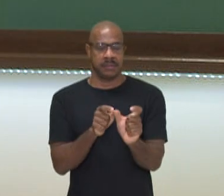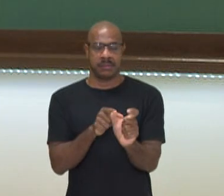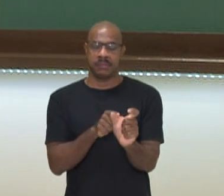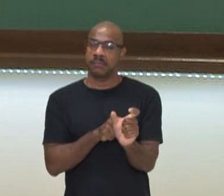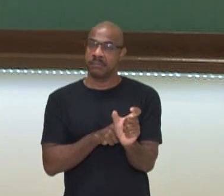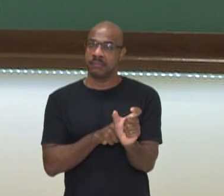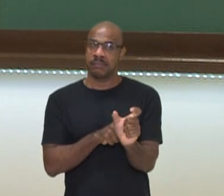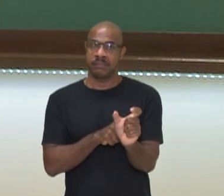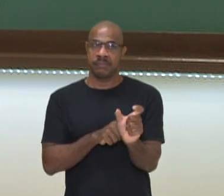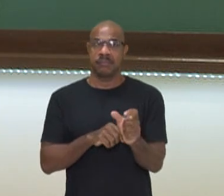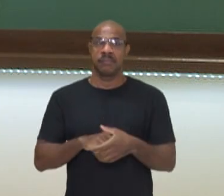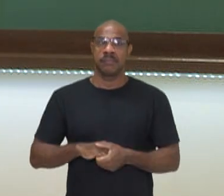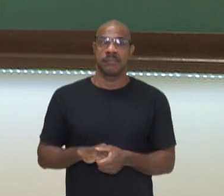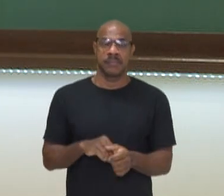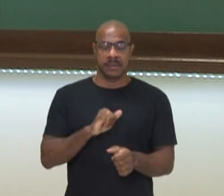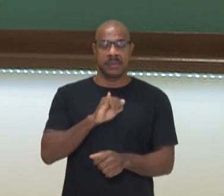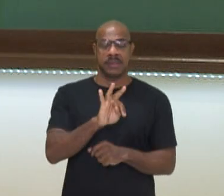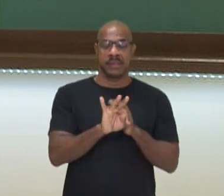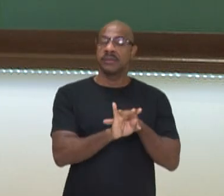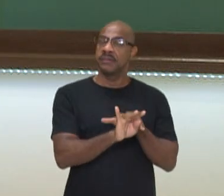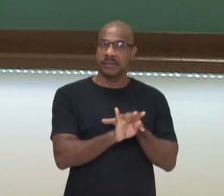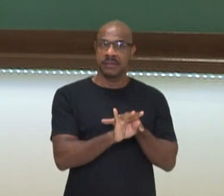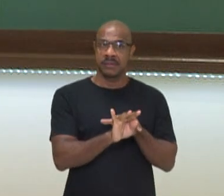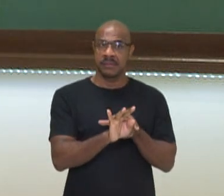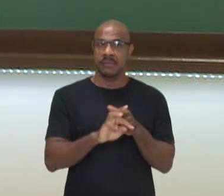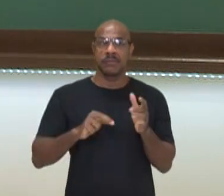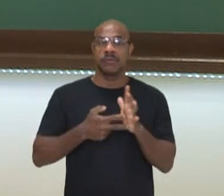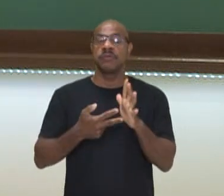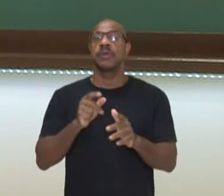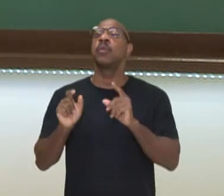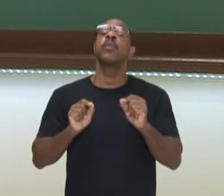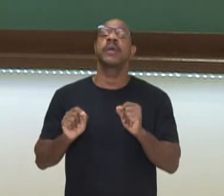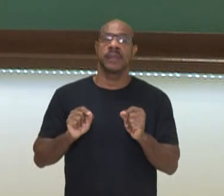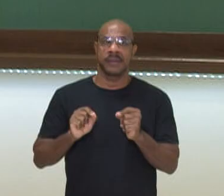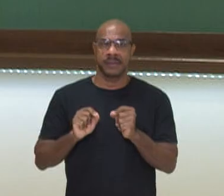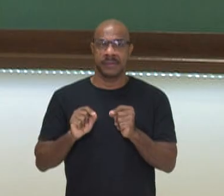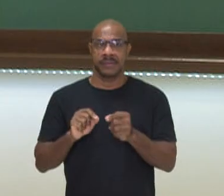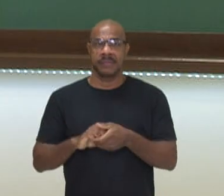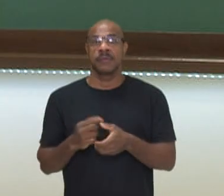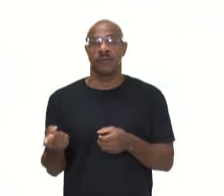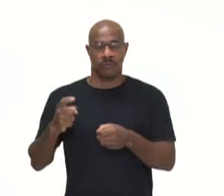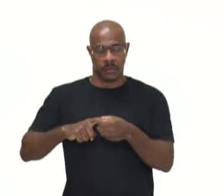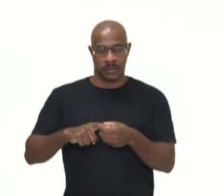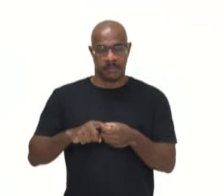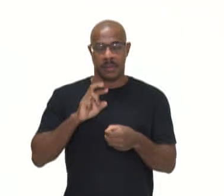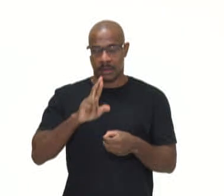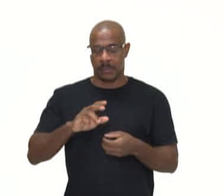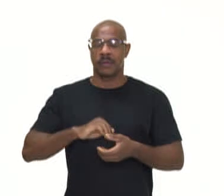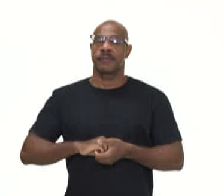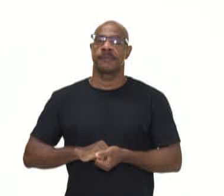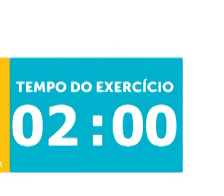dito. Esse it está se referindo a quê? Já volto para conferir.